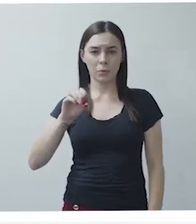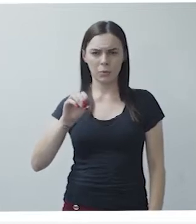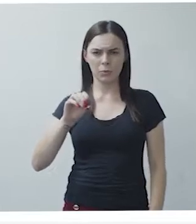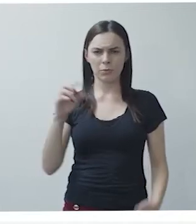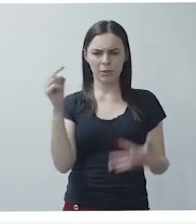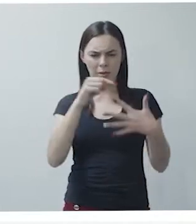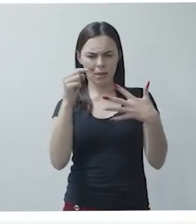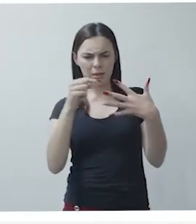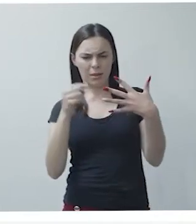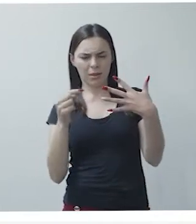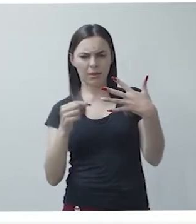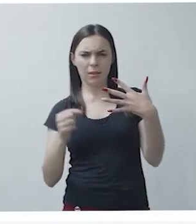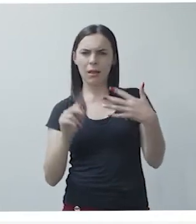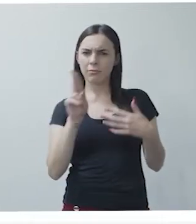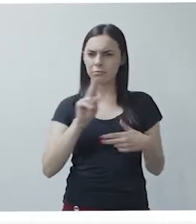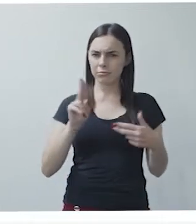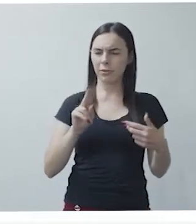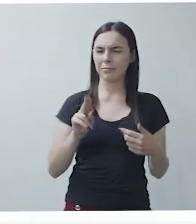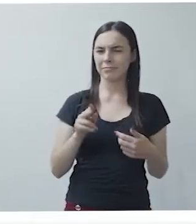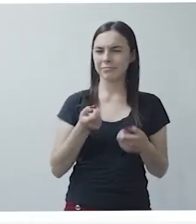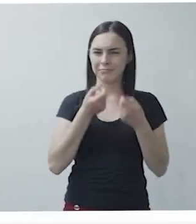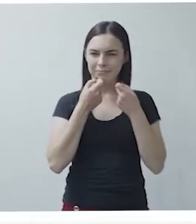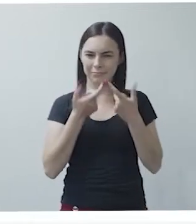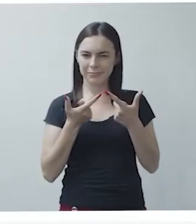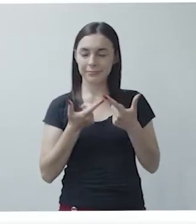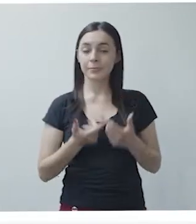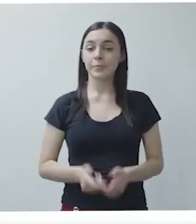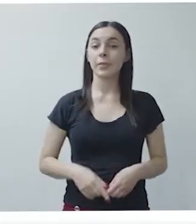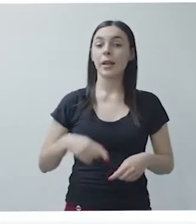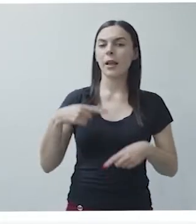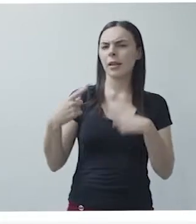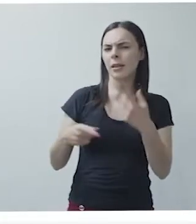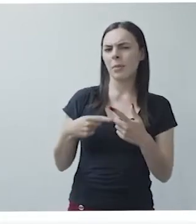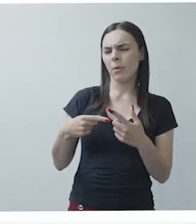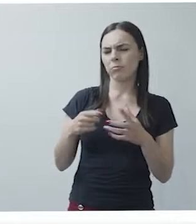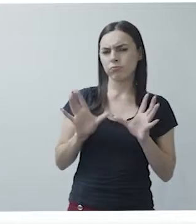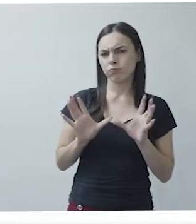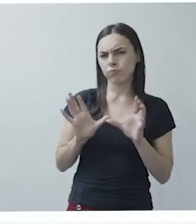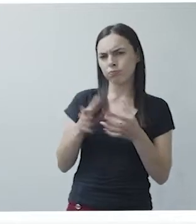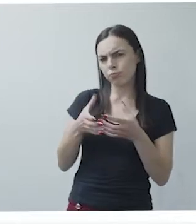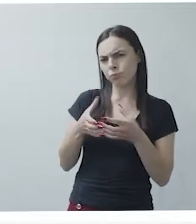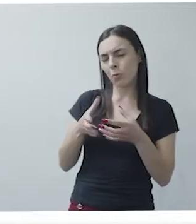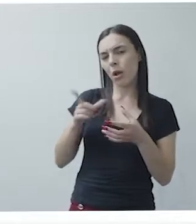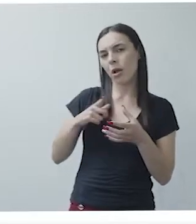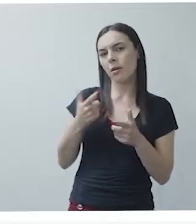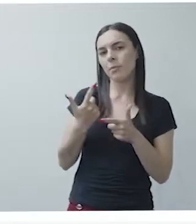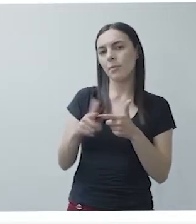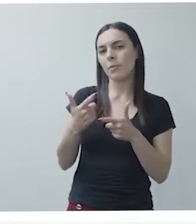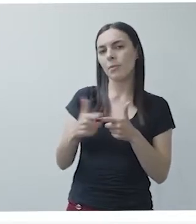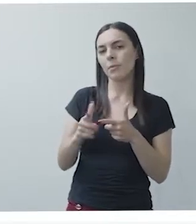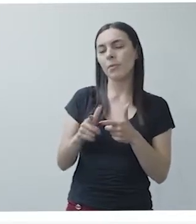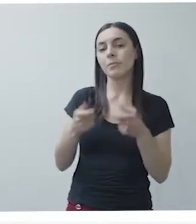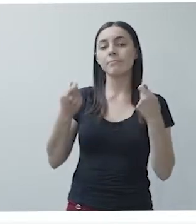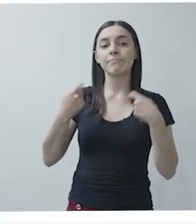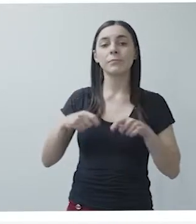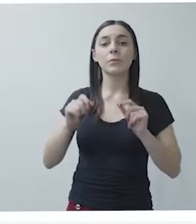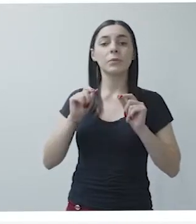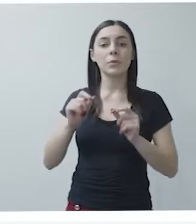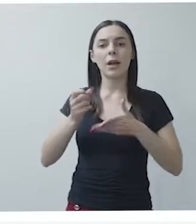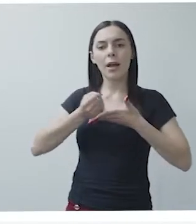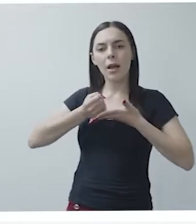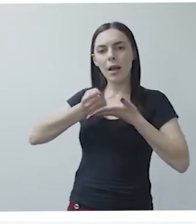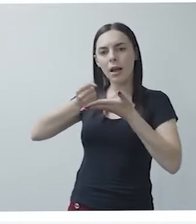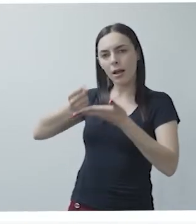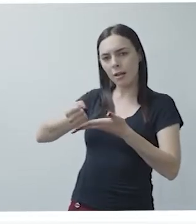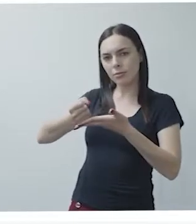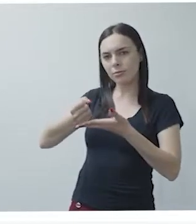né? E assim que eles tinham um problema, nós tínhamos que ajudar a resolver